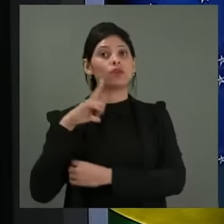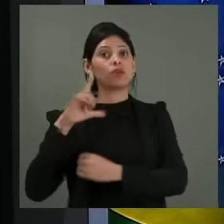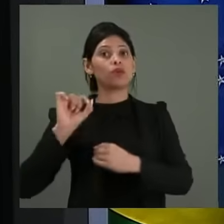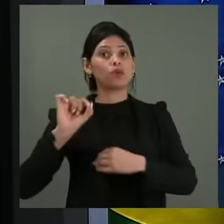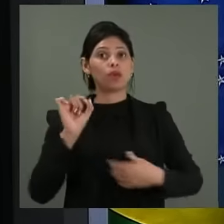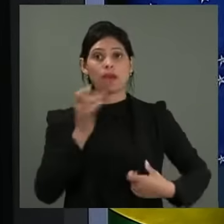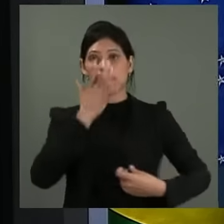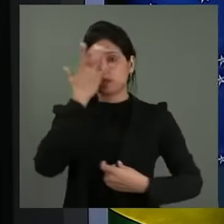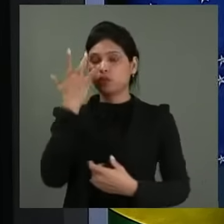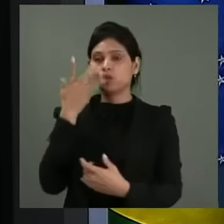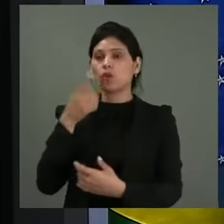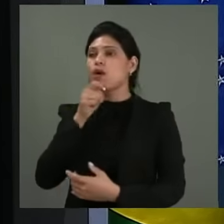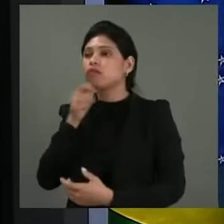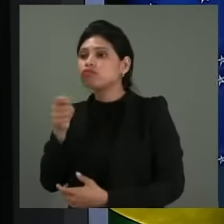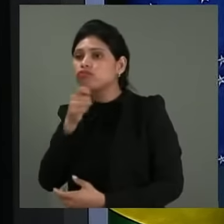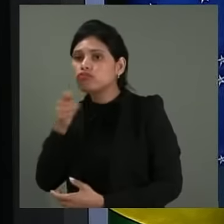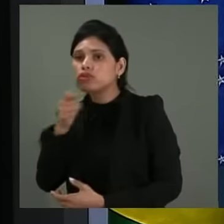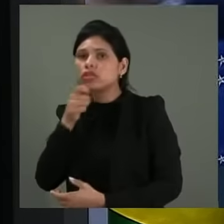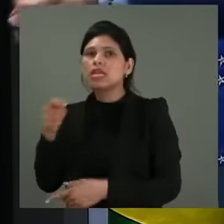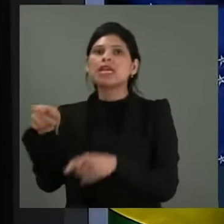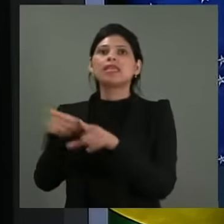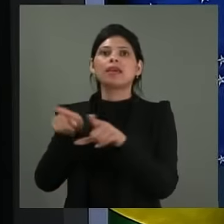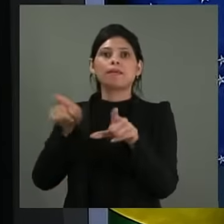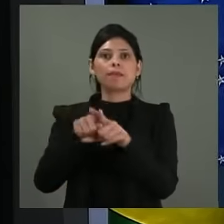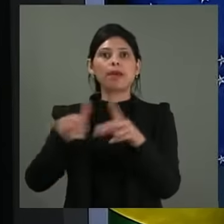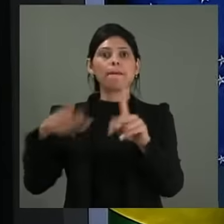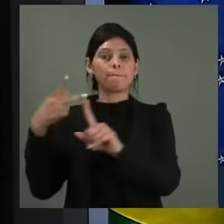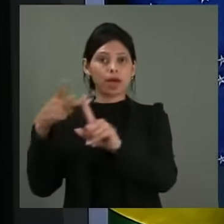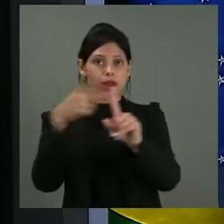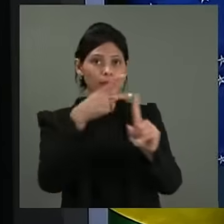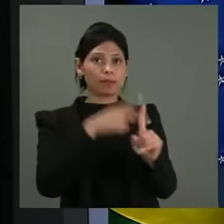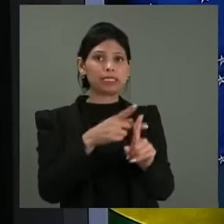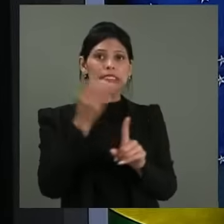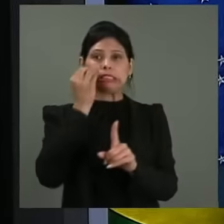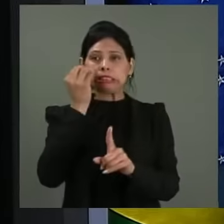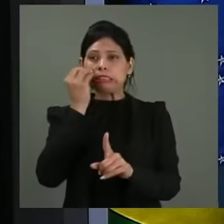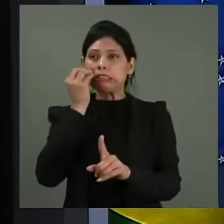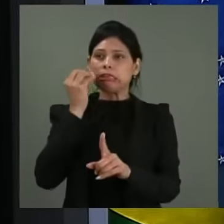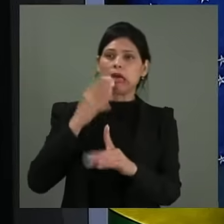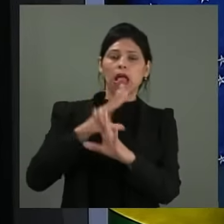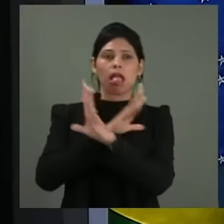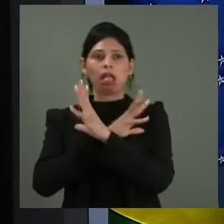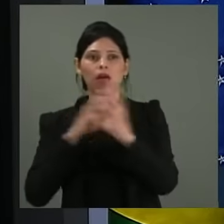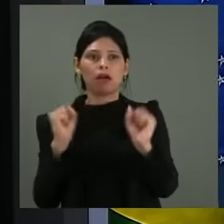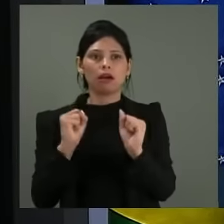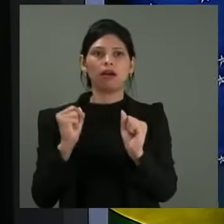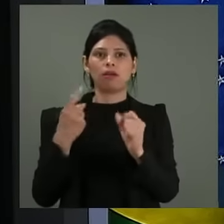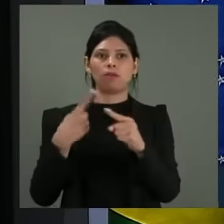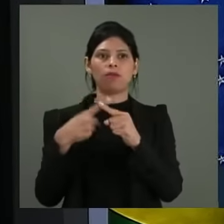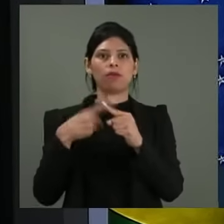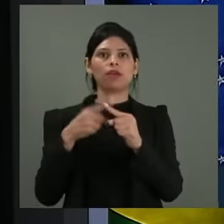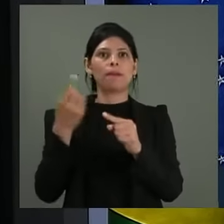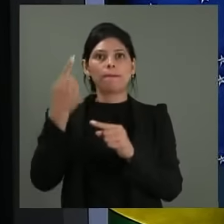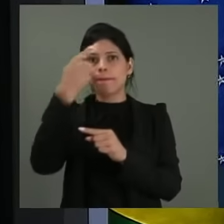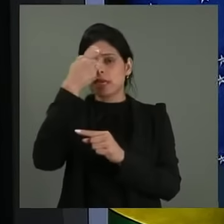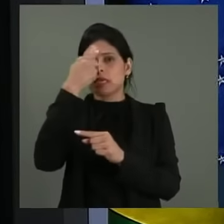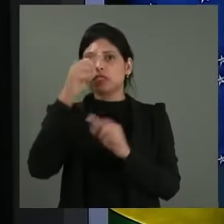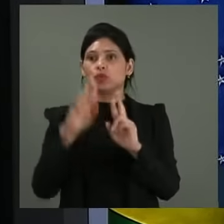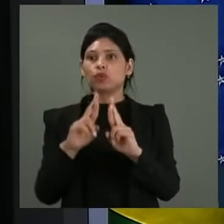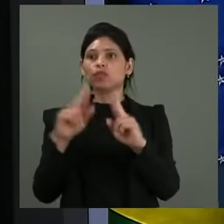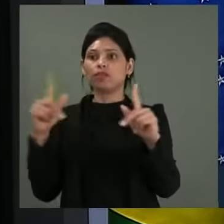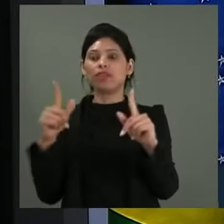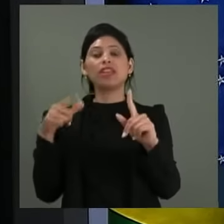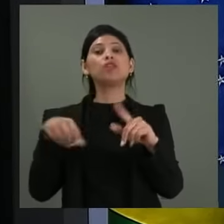jornalistas, parlamentares caçados à velocidade da luz, porque pensam diferente desse